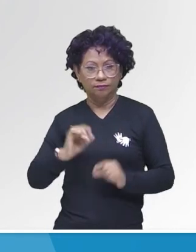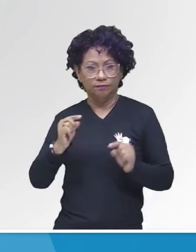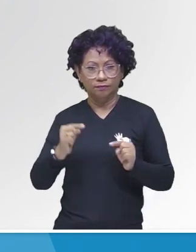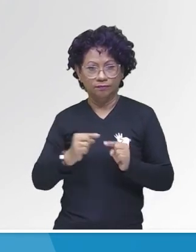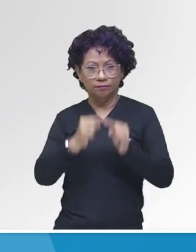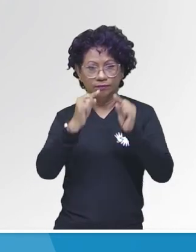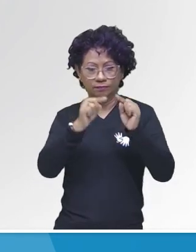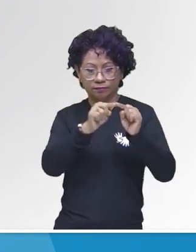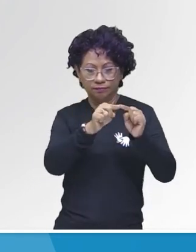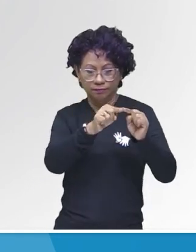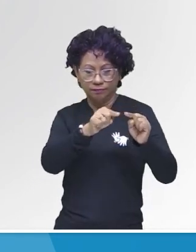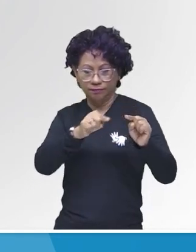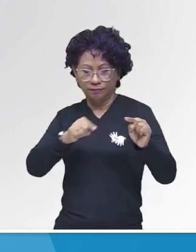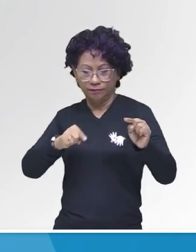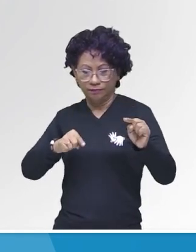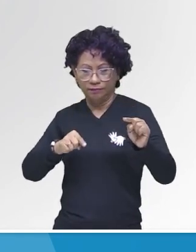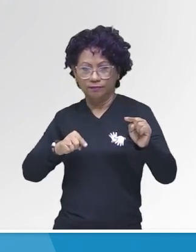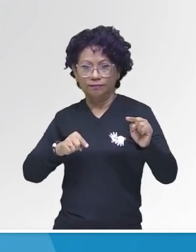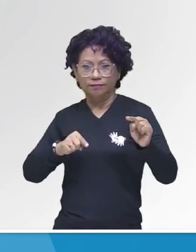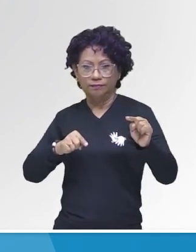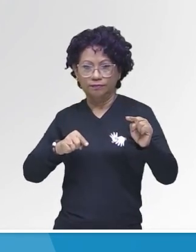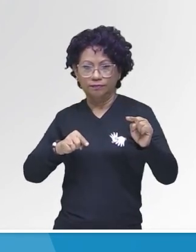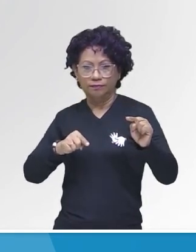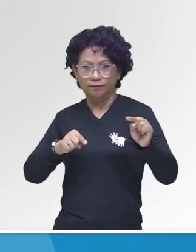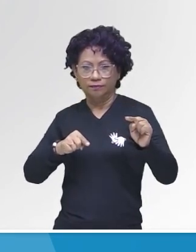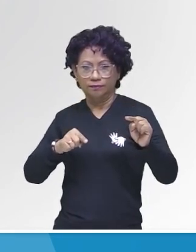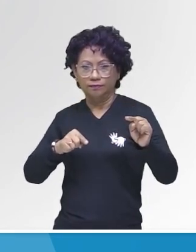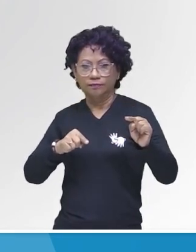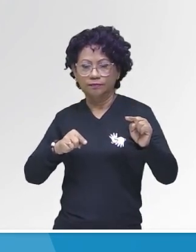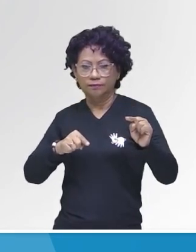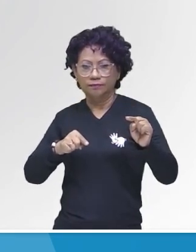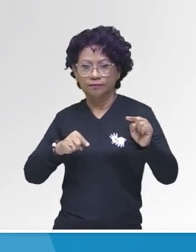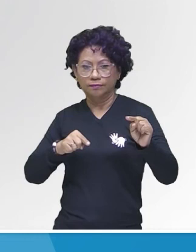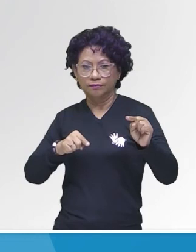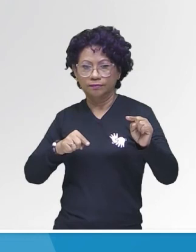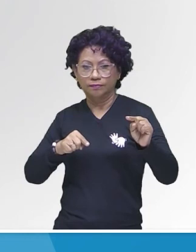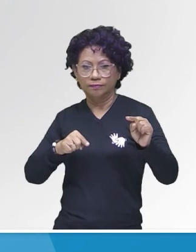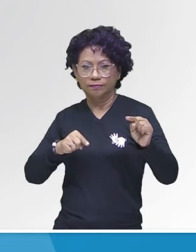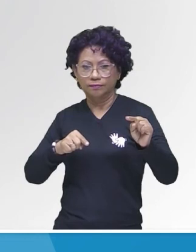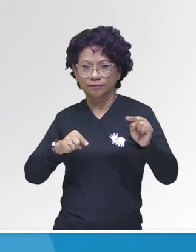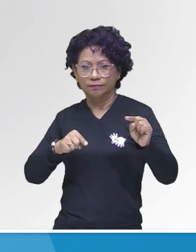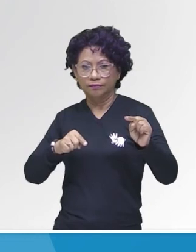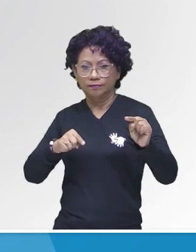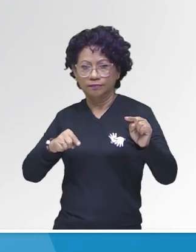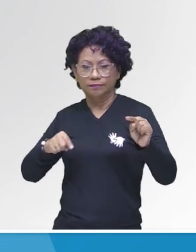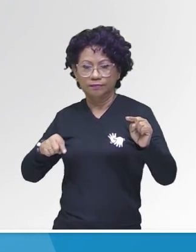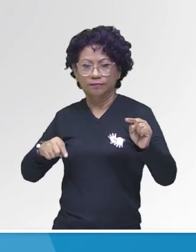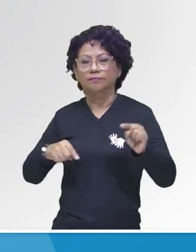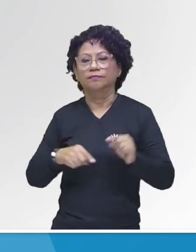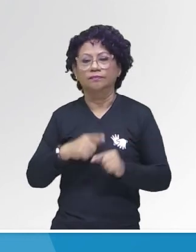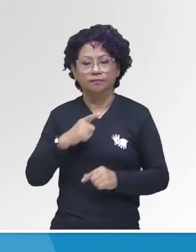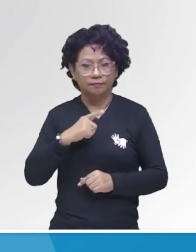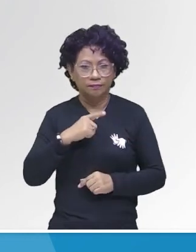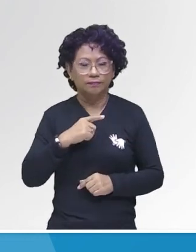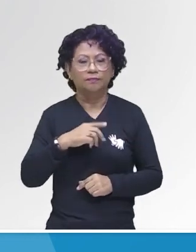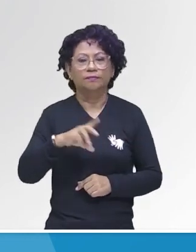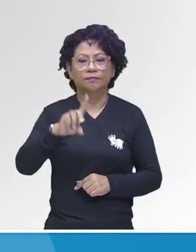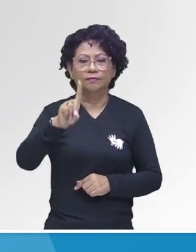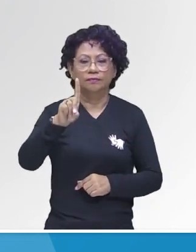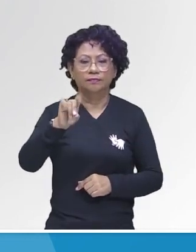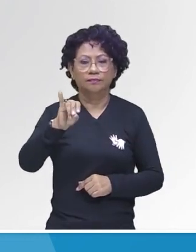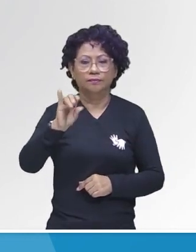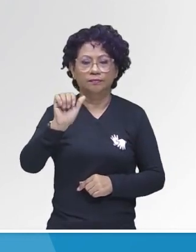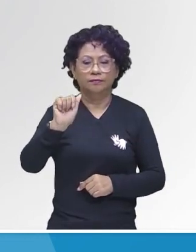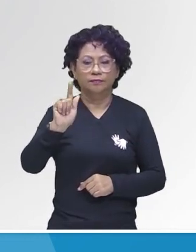pode traçar uma reta que contém esses 3 pontos, inclusive a diagonal aqui da face de baixo, não